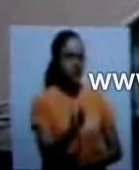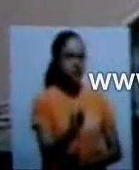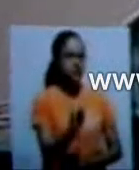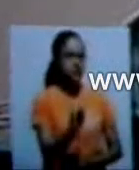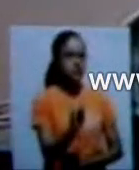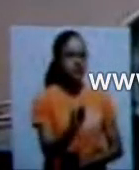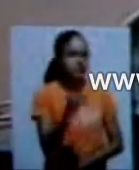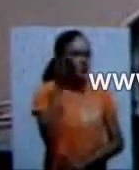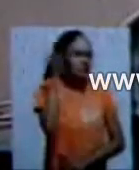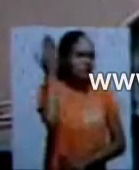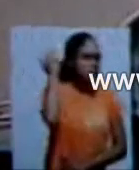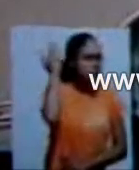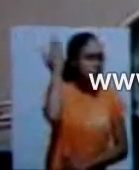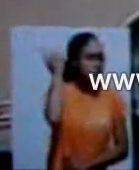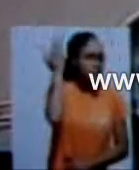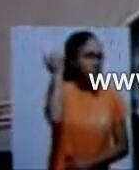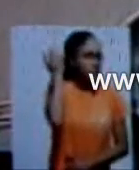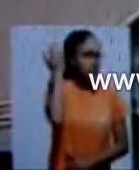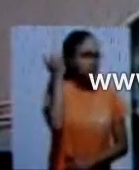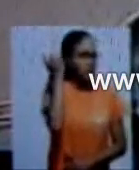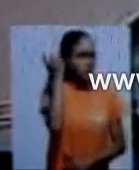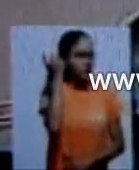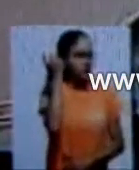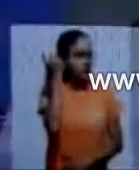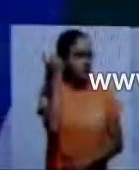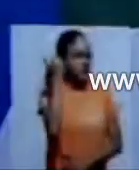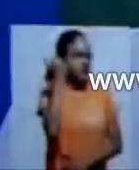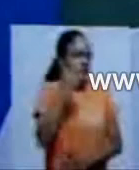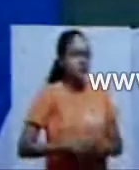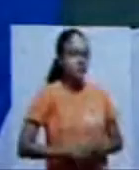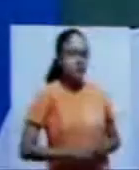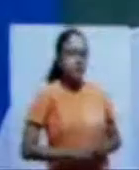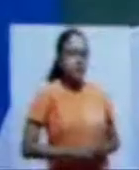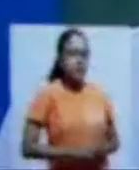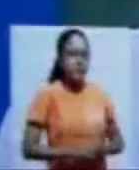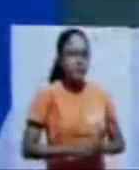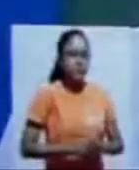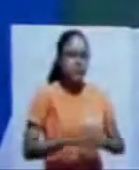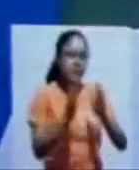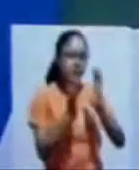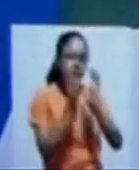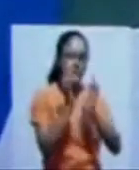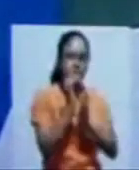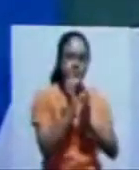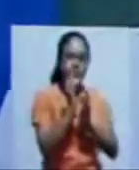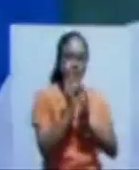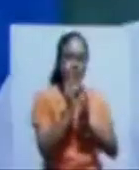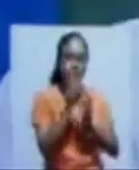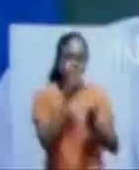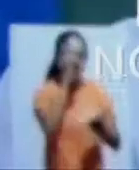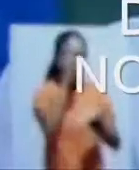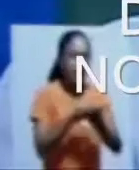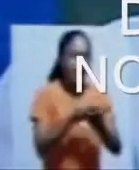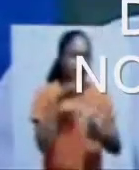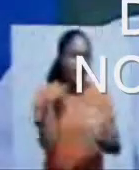Quando Marta vem toda apavorada falar para ele que mandasse Maria ir trabalhar, o senhor não